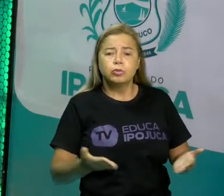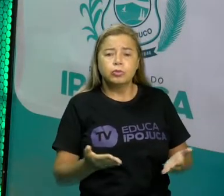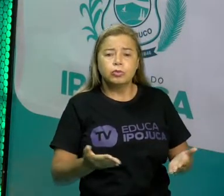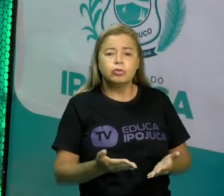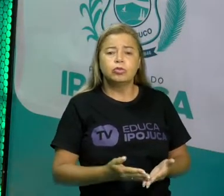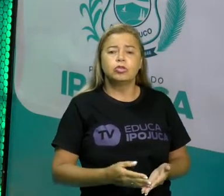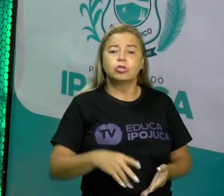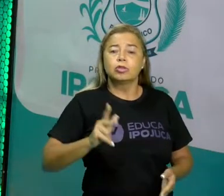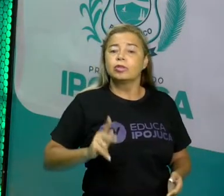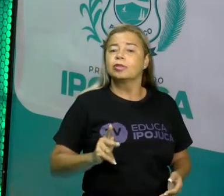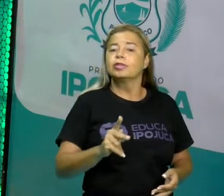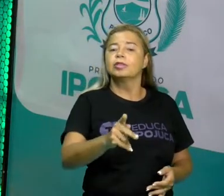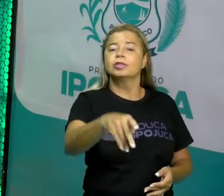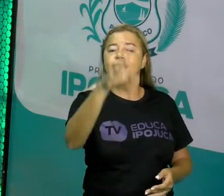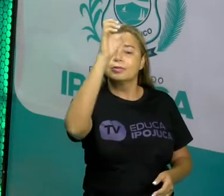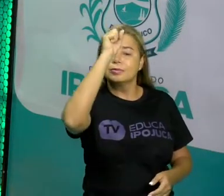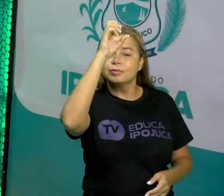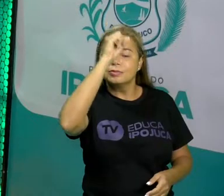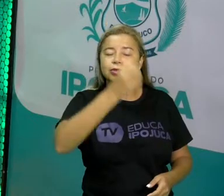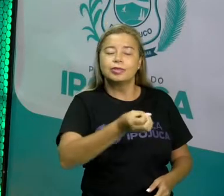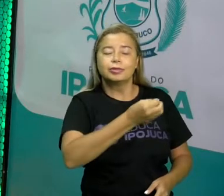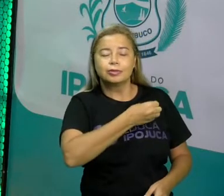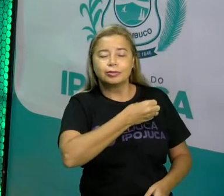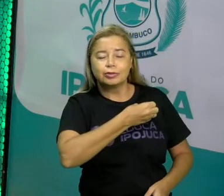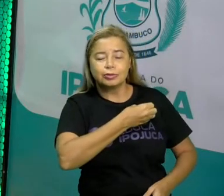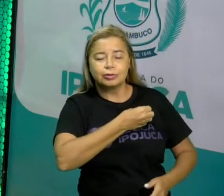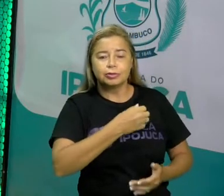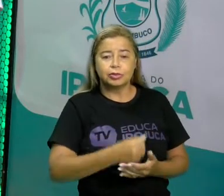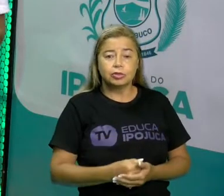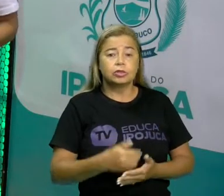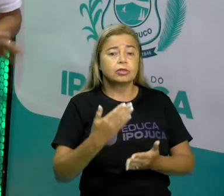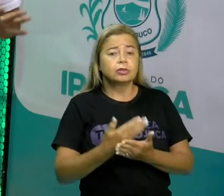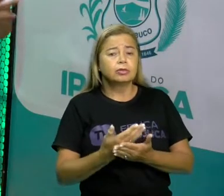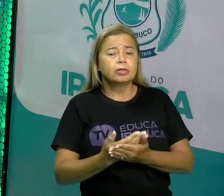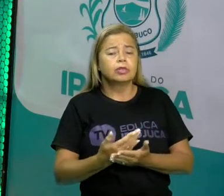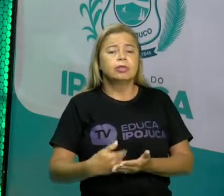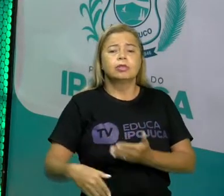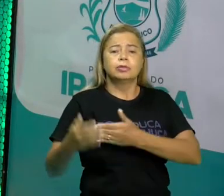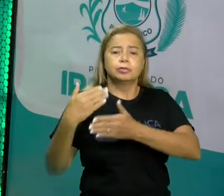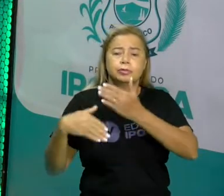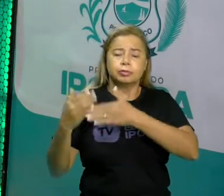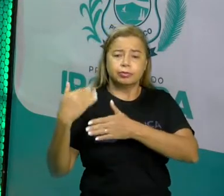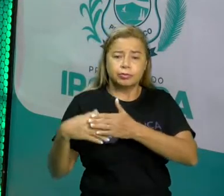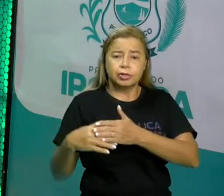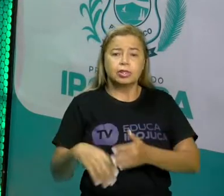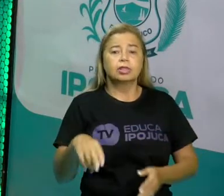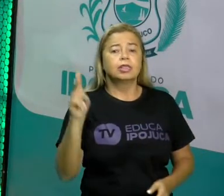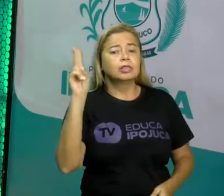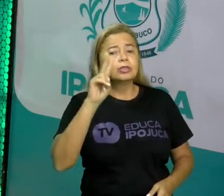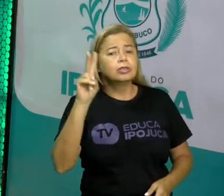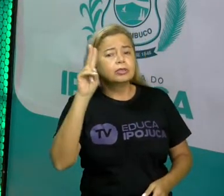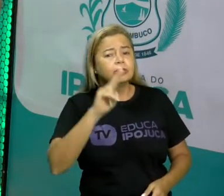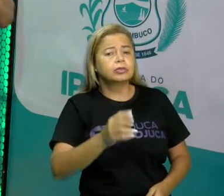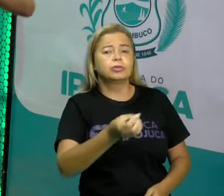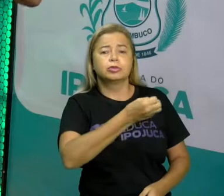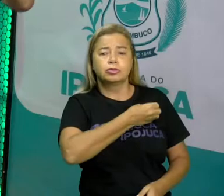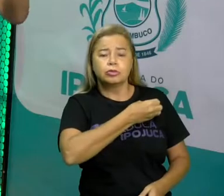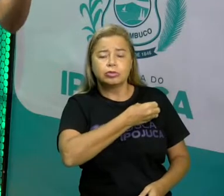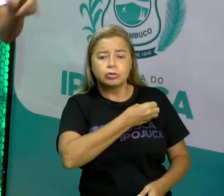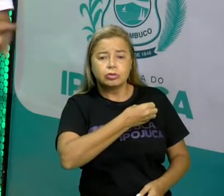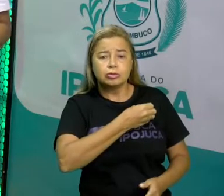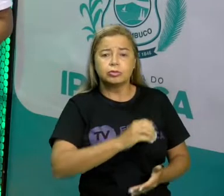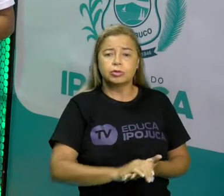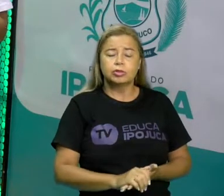aprendendo os numerais. Nós vimos na aula passada sobre os números e hoje nós vamos dar uma continuada e vamos ver